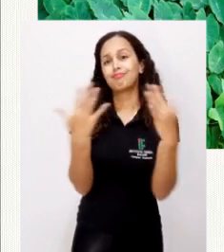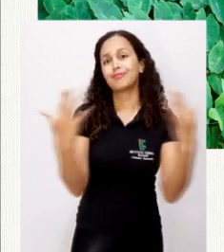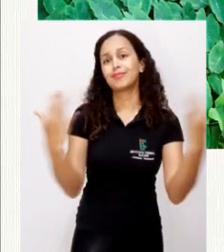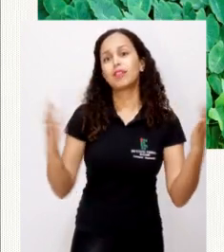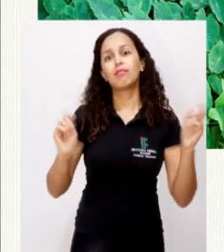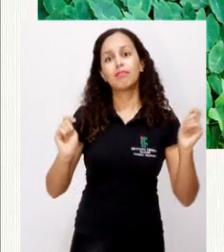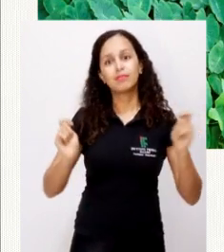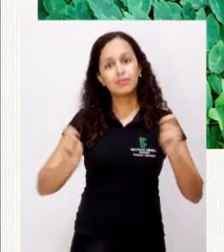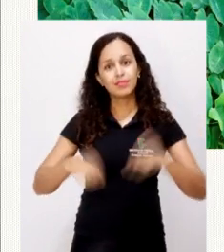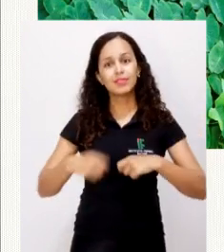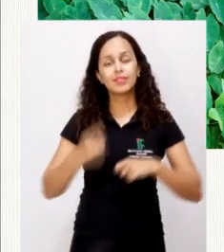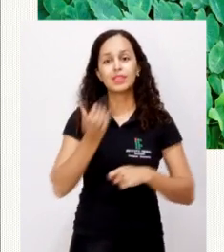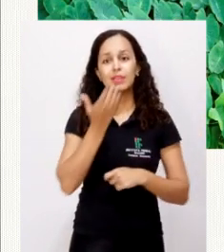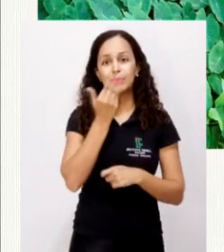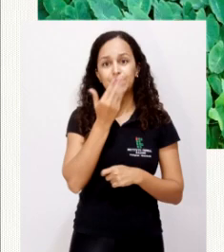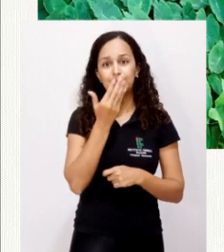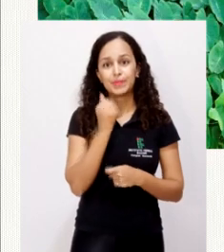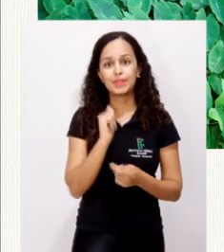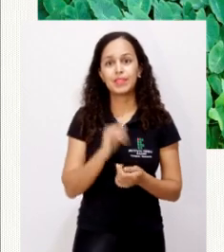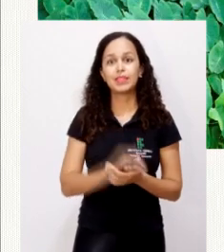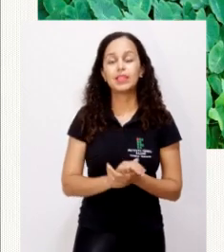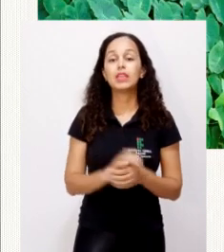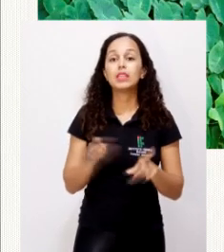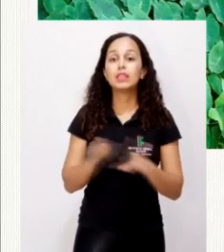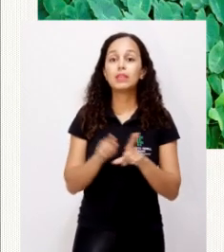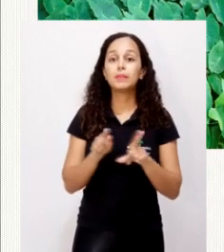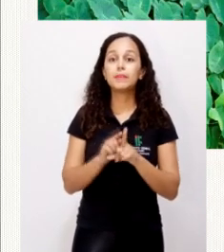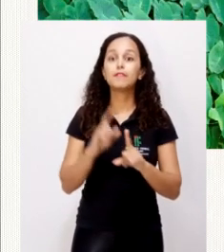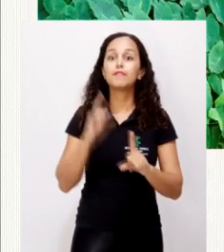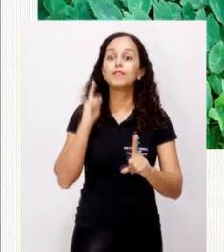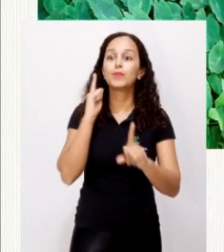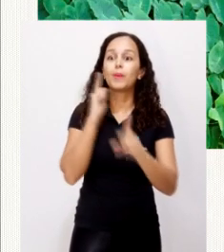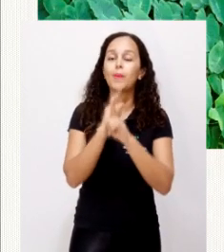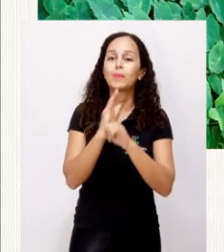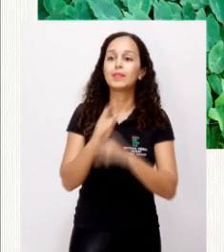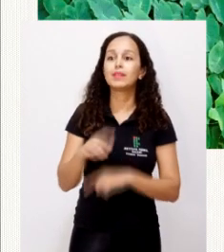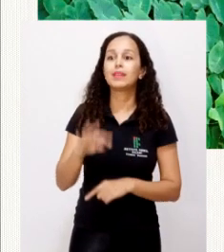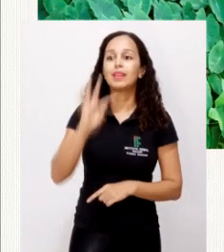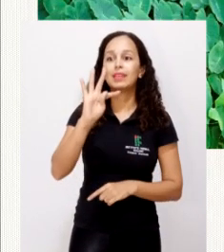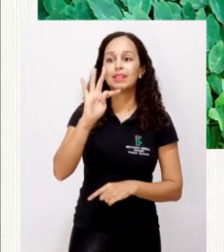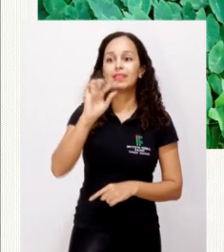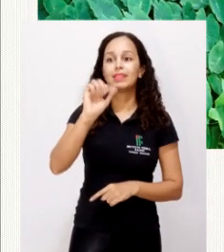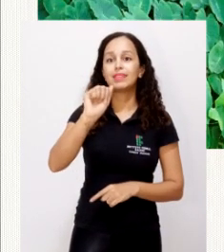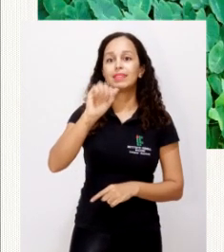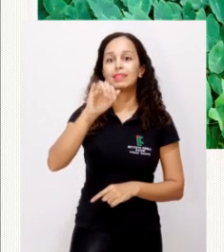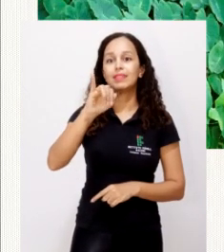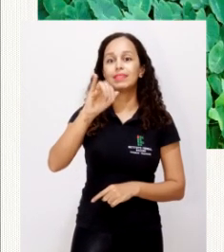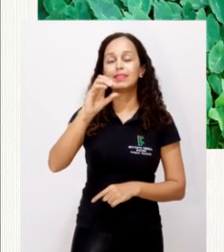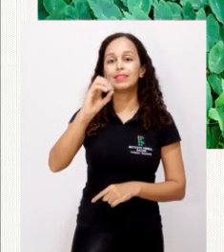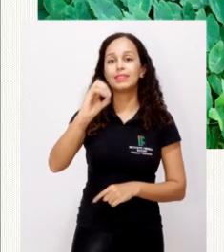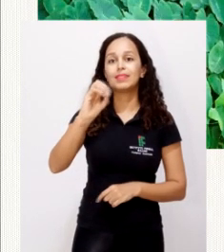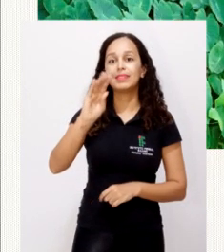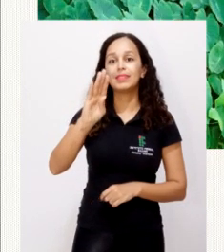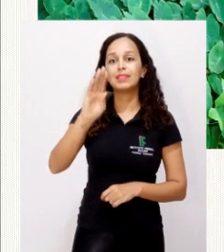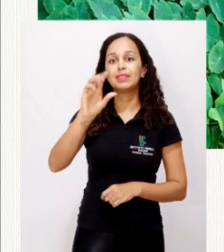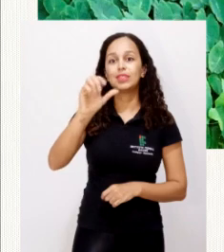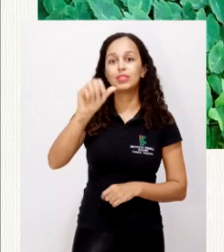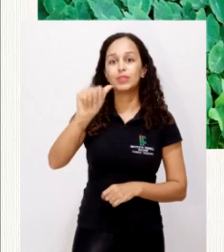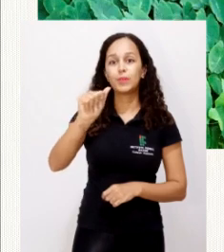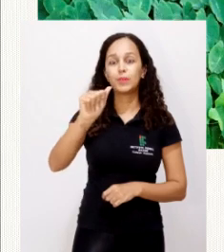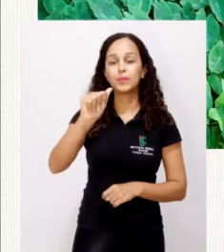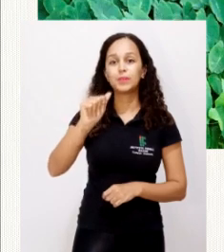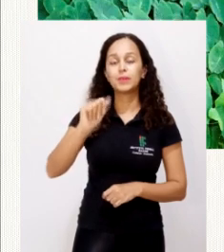de plantas com potencial para alimentação. Foi encontrado também a taioba como sendo